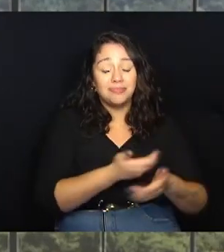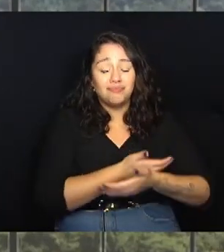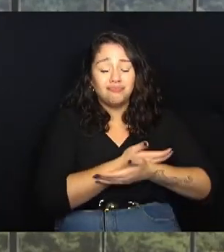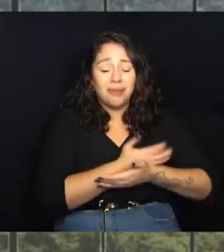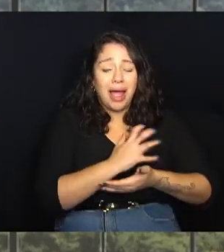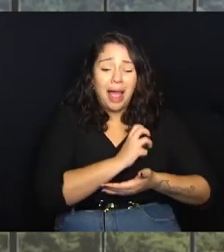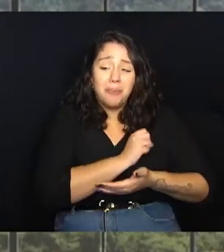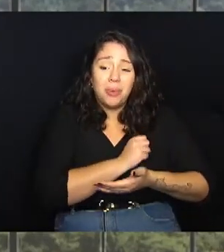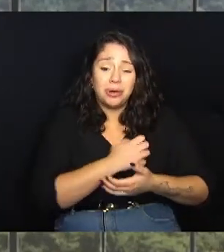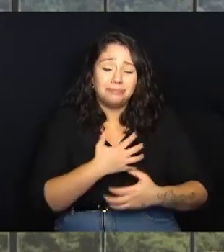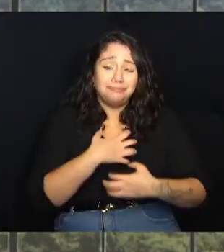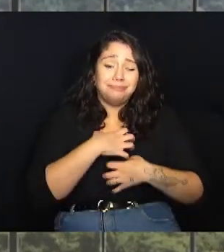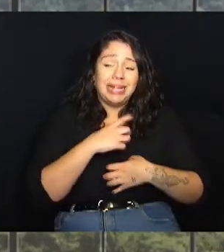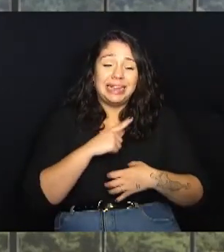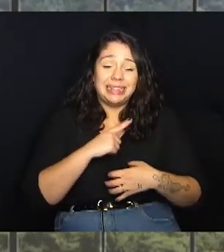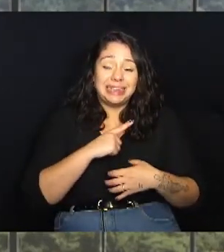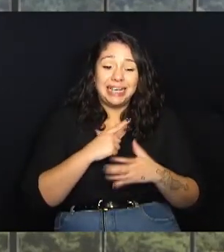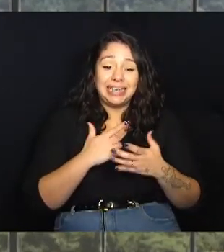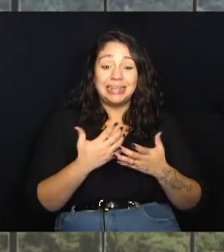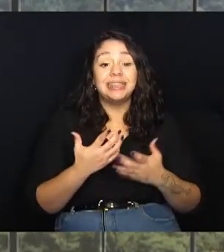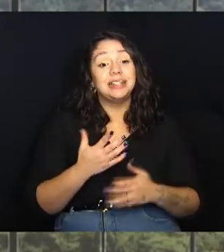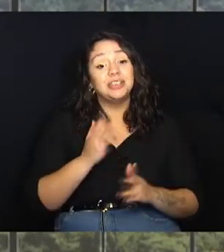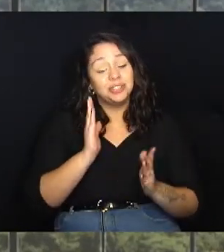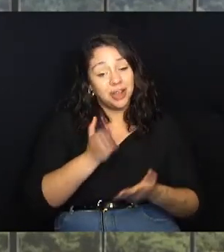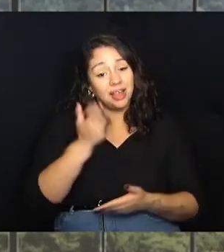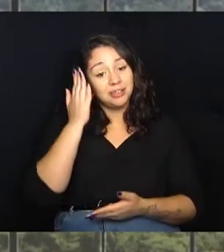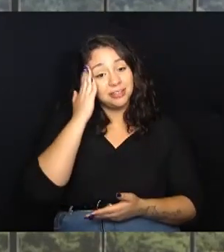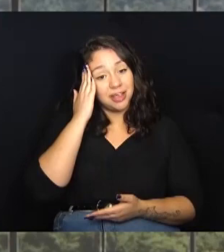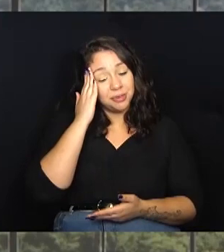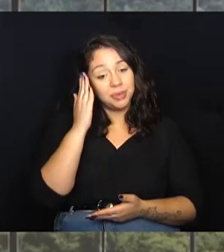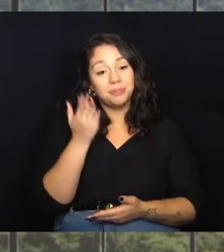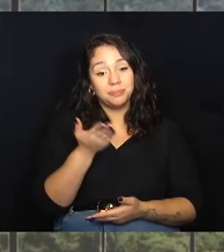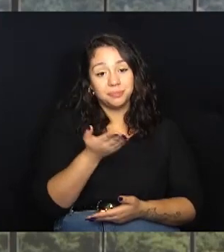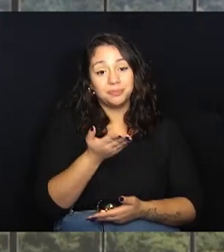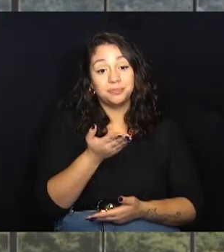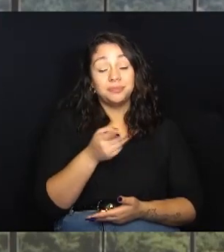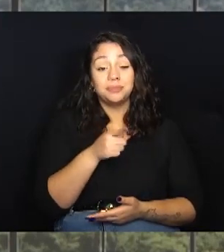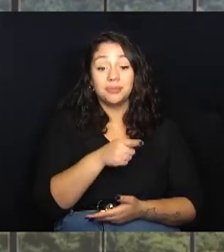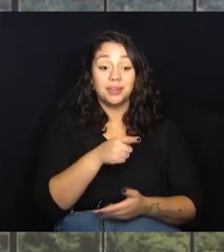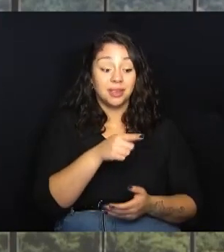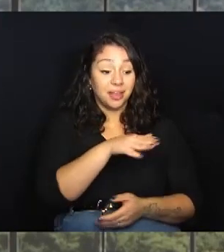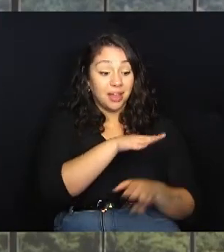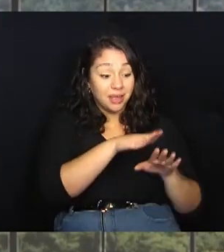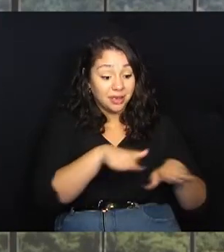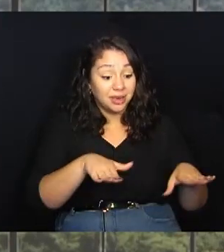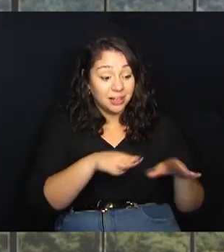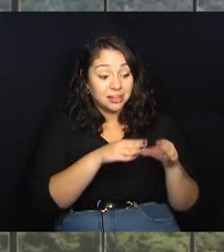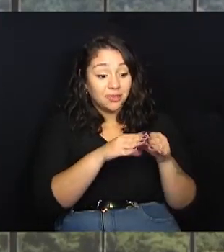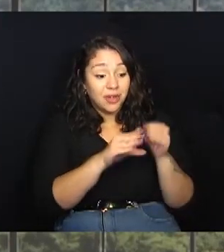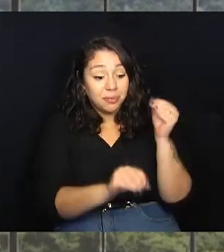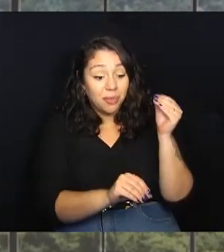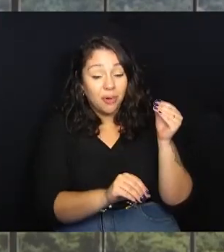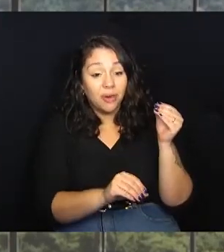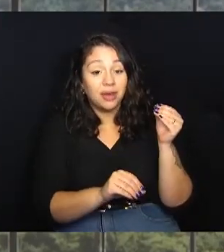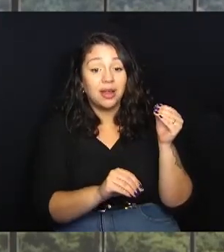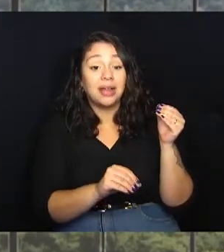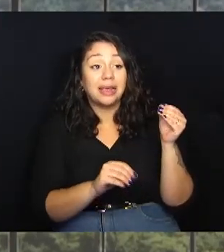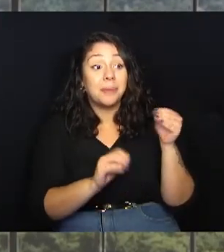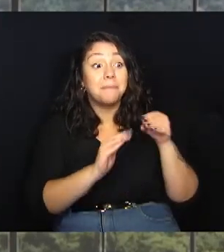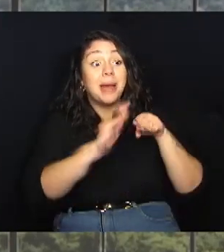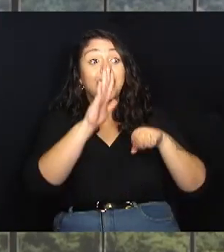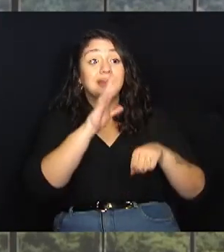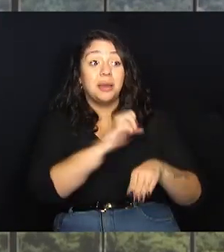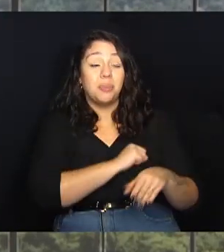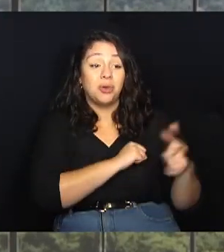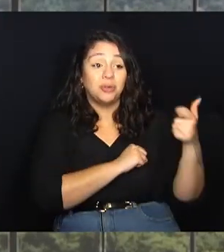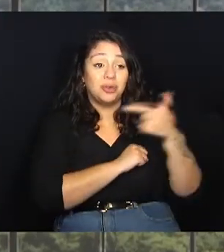marca no coração. E que ela sabe que aquele pacotinho está indo embora com muito mais amor do que quando chegou. E